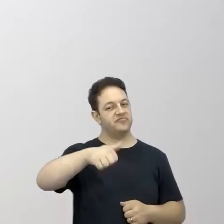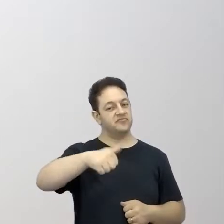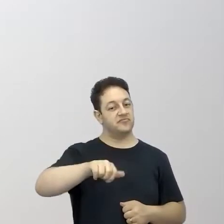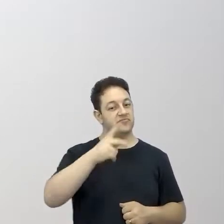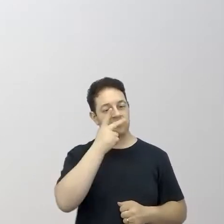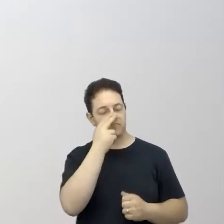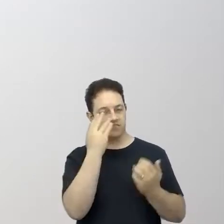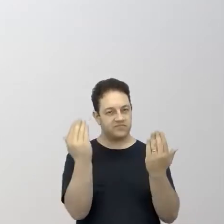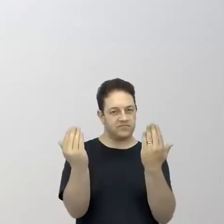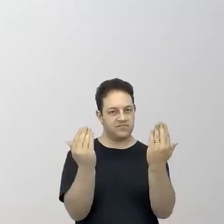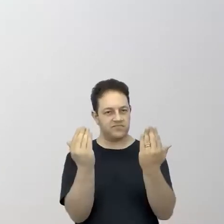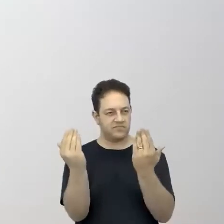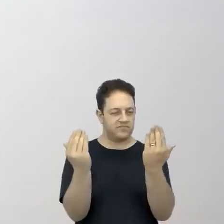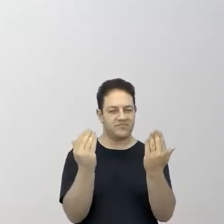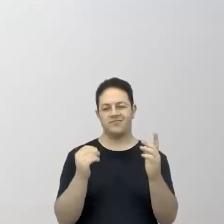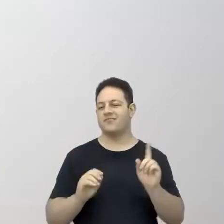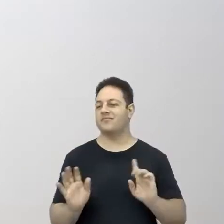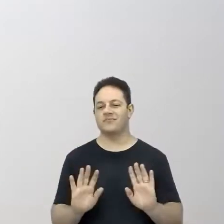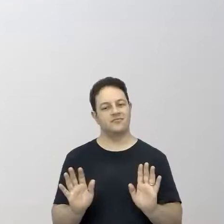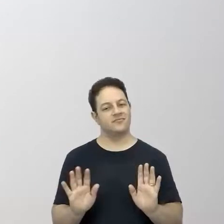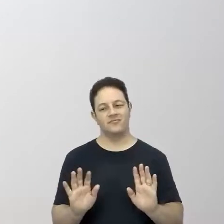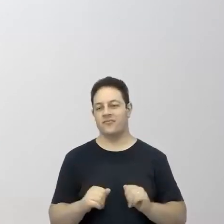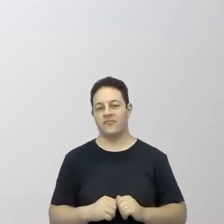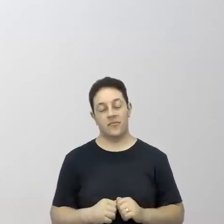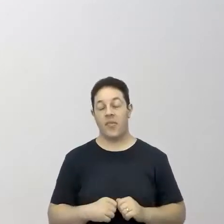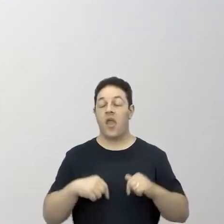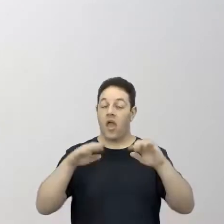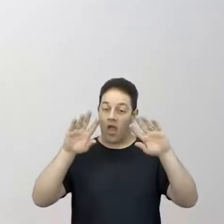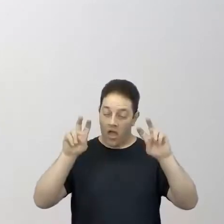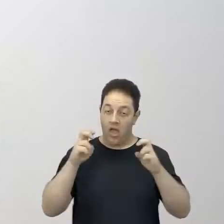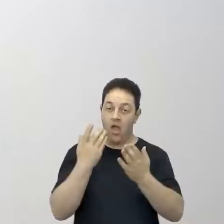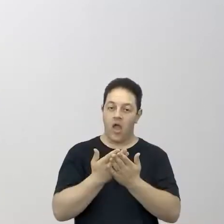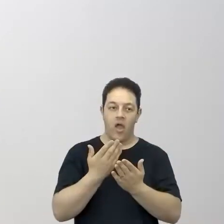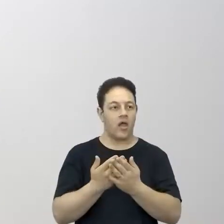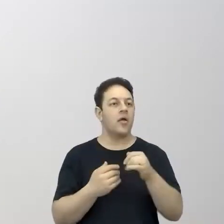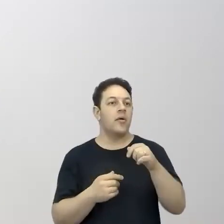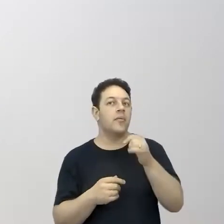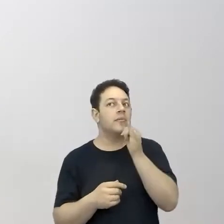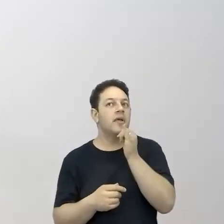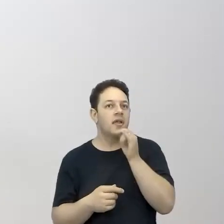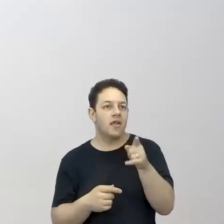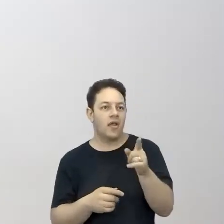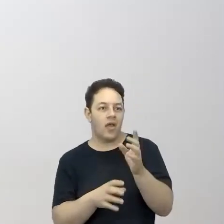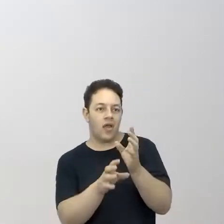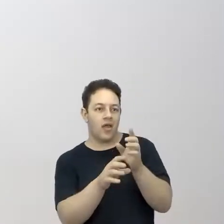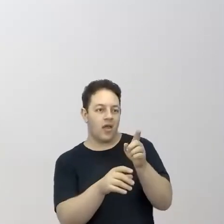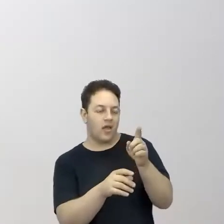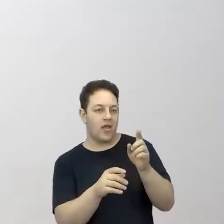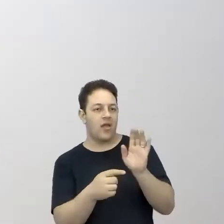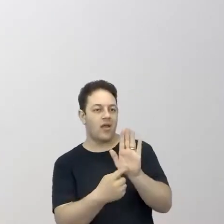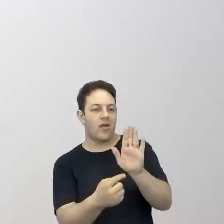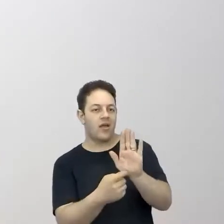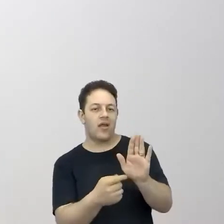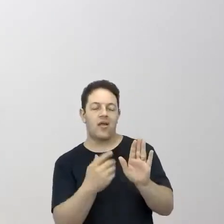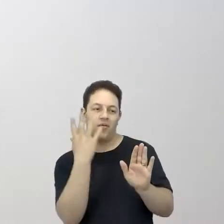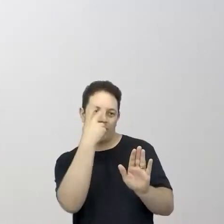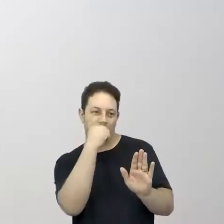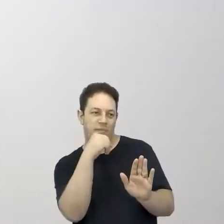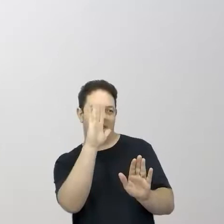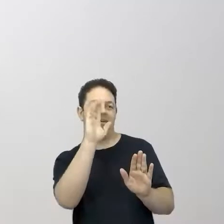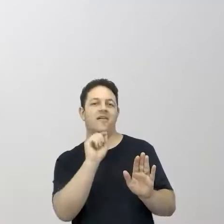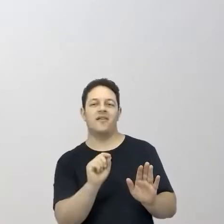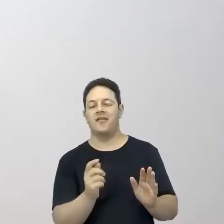a comparar um com o outro, né? Quem que fez a apresentação mais bonitinha, como no Festival da Canção